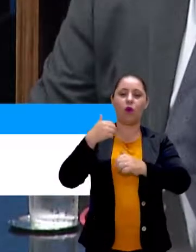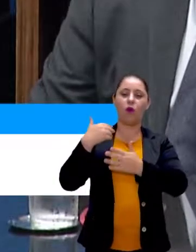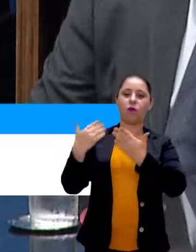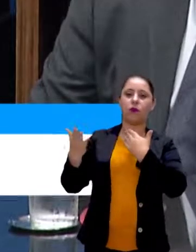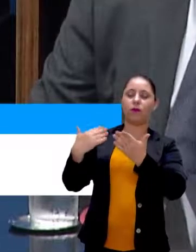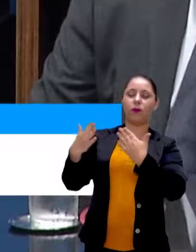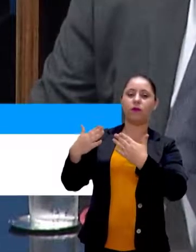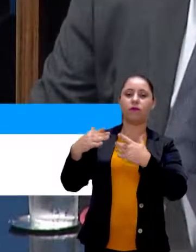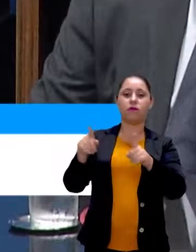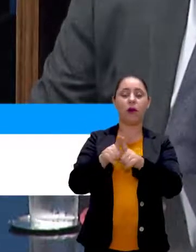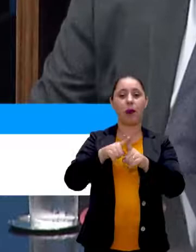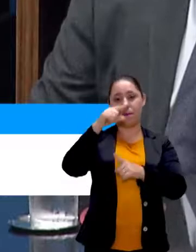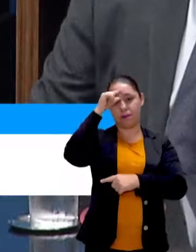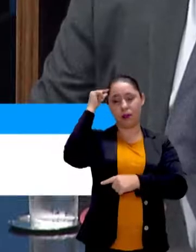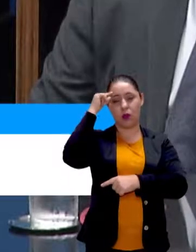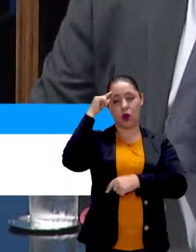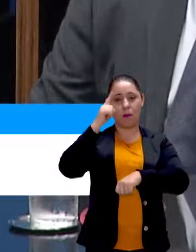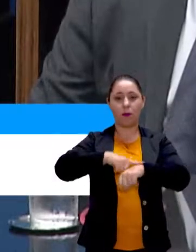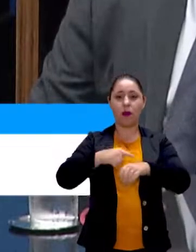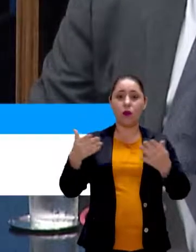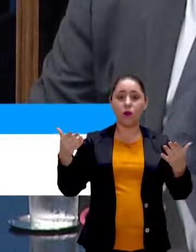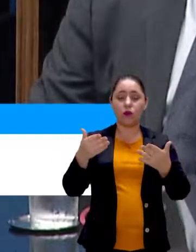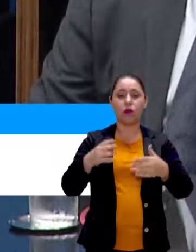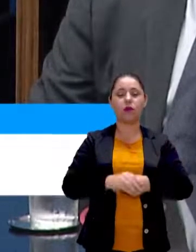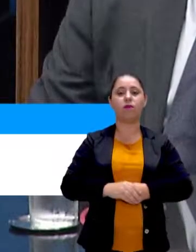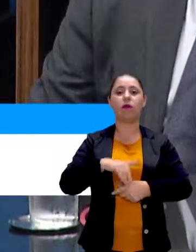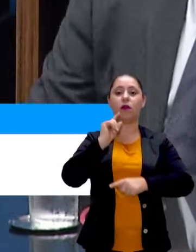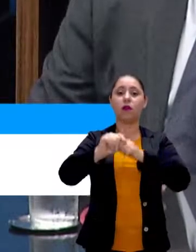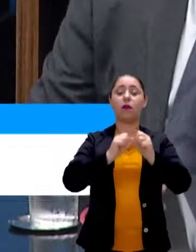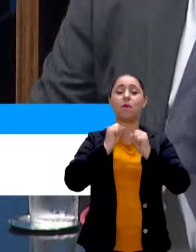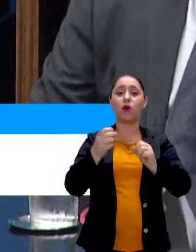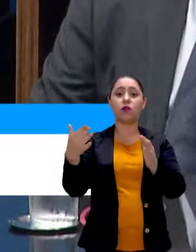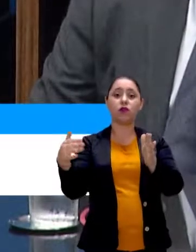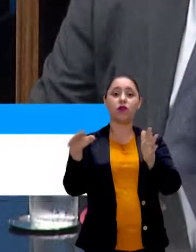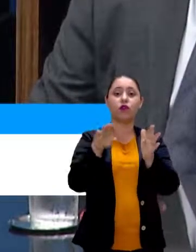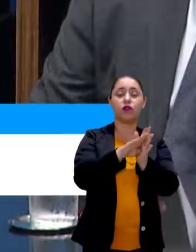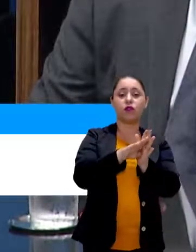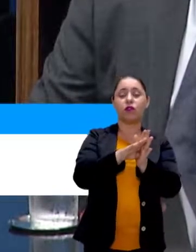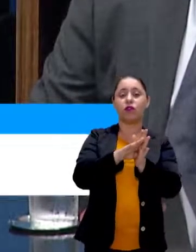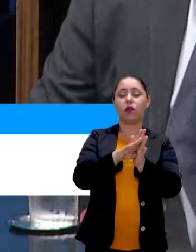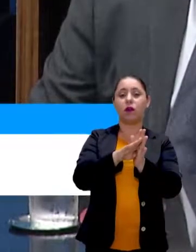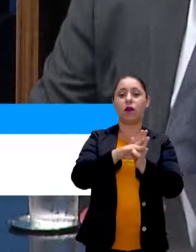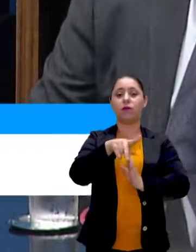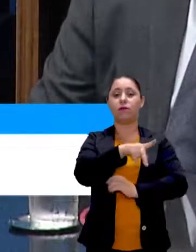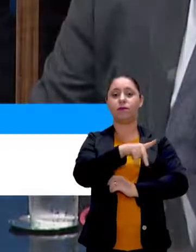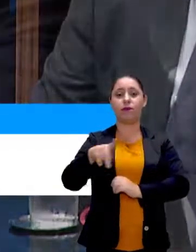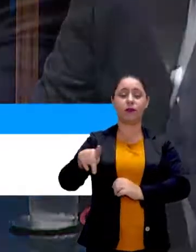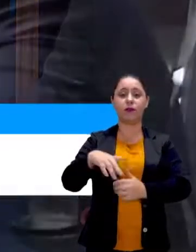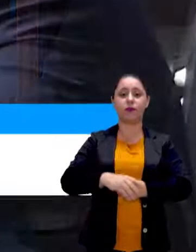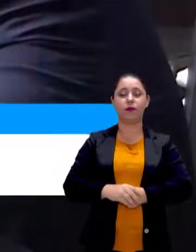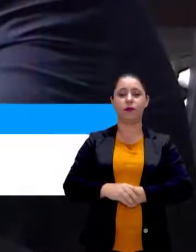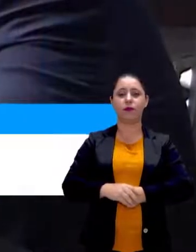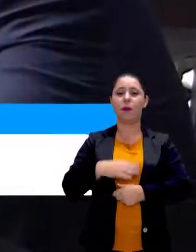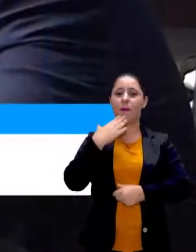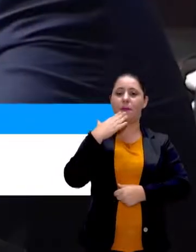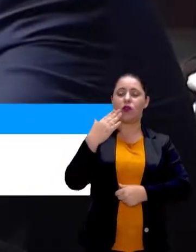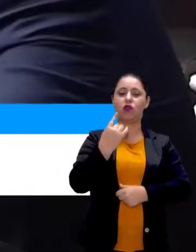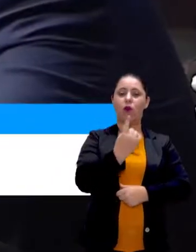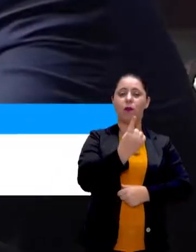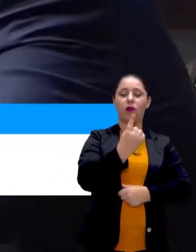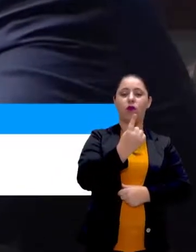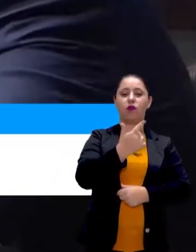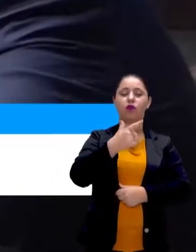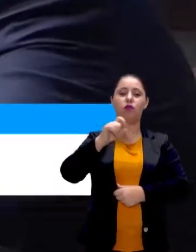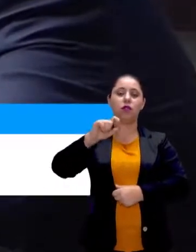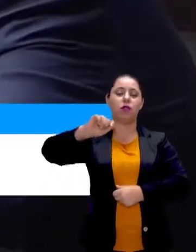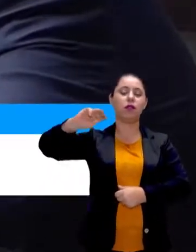conversando, eu e o Herculano, com ele nesse momento, para que possa chegar ao nosso presidente. A gente pediu 1 milhão e